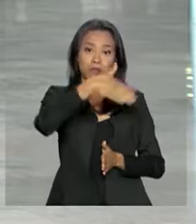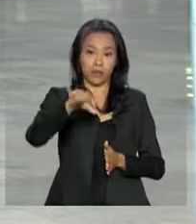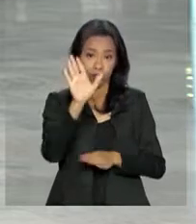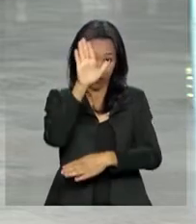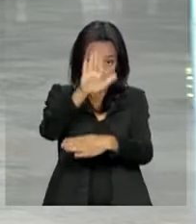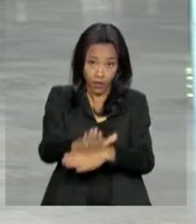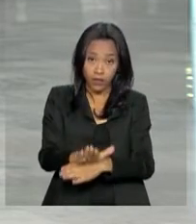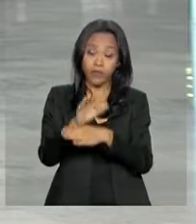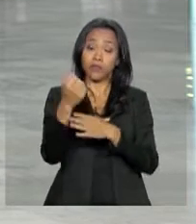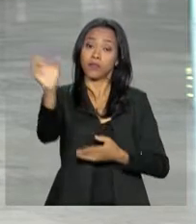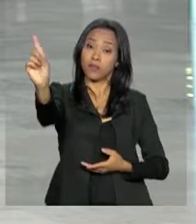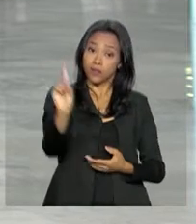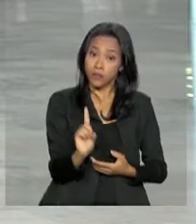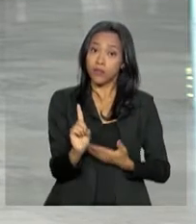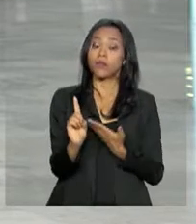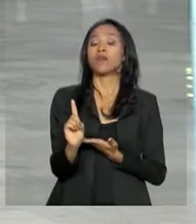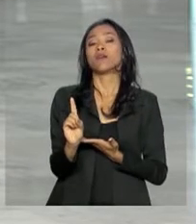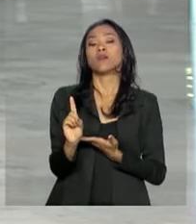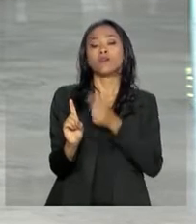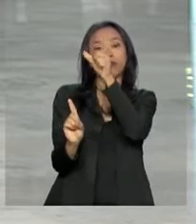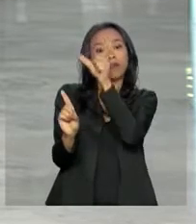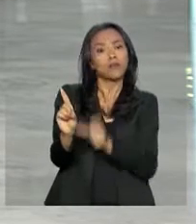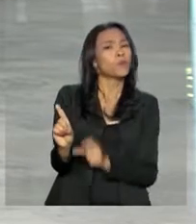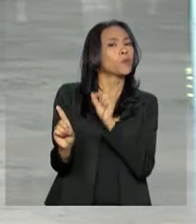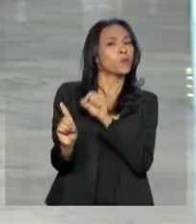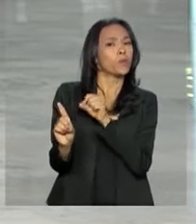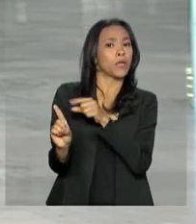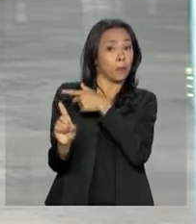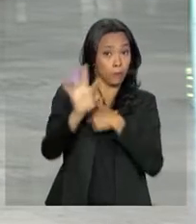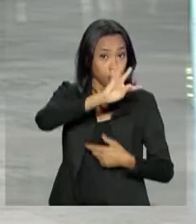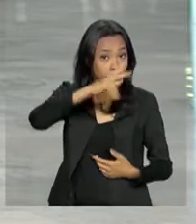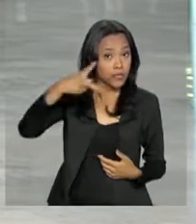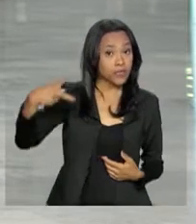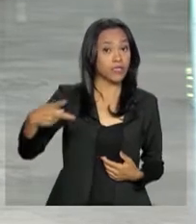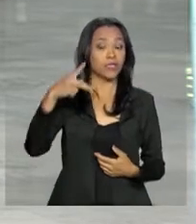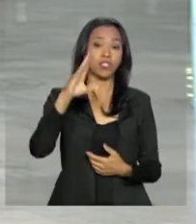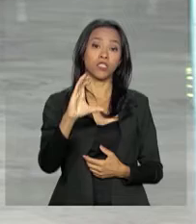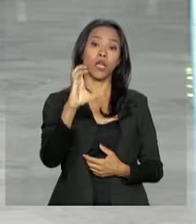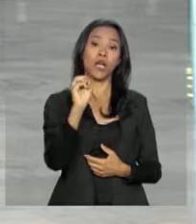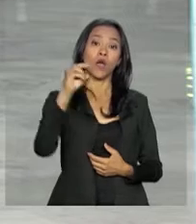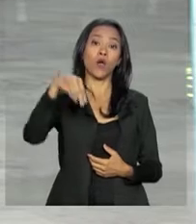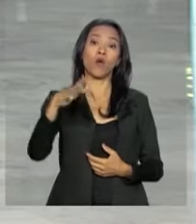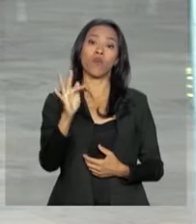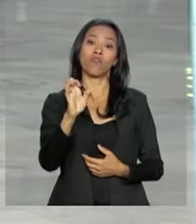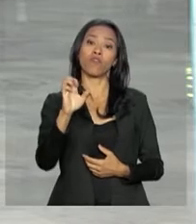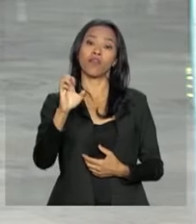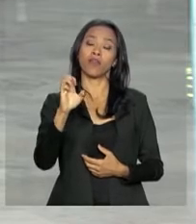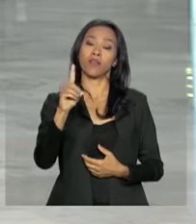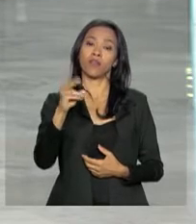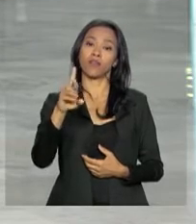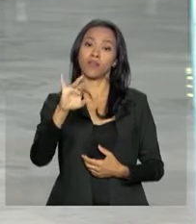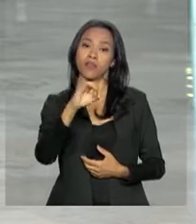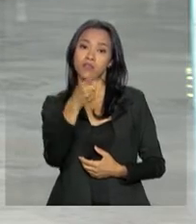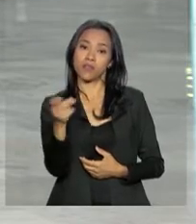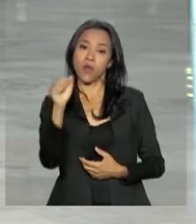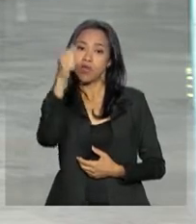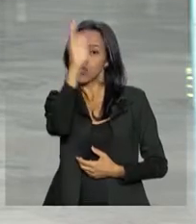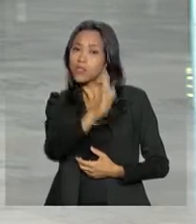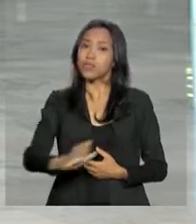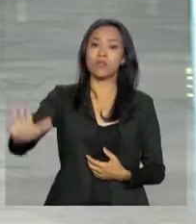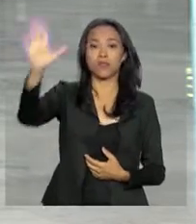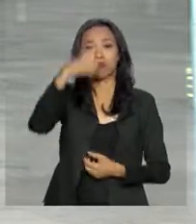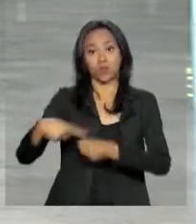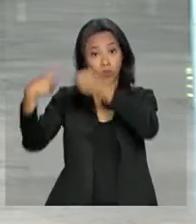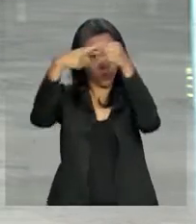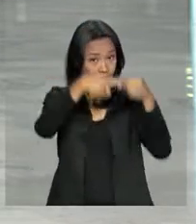michel temer recebe também aqui no palácio do planalto o presidente da confederação nacional dos municípios glademir aroldi